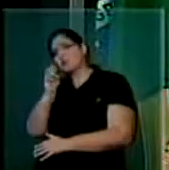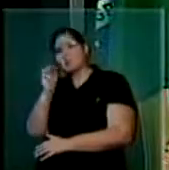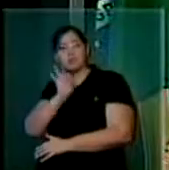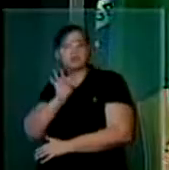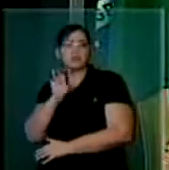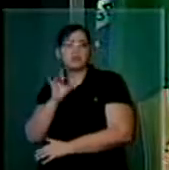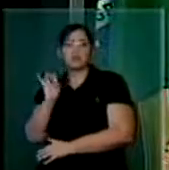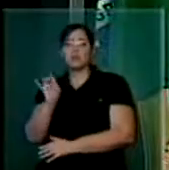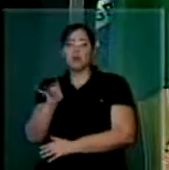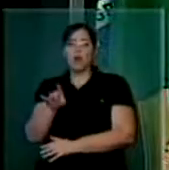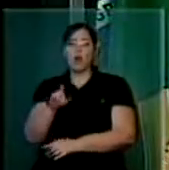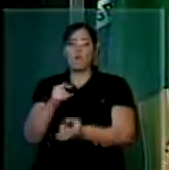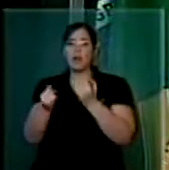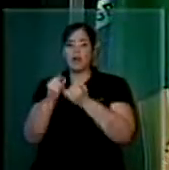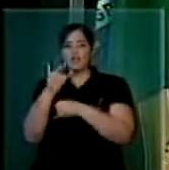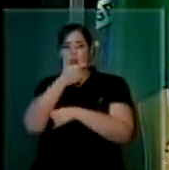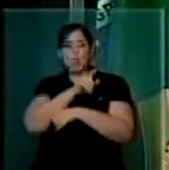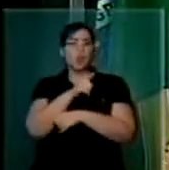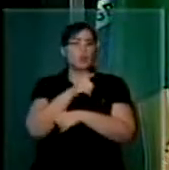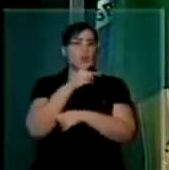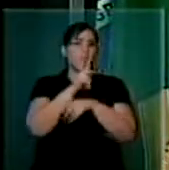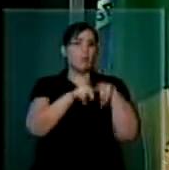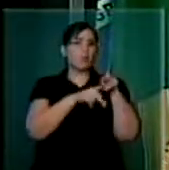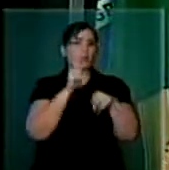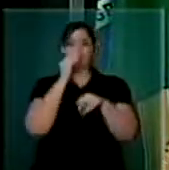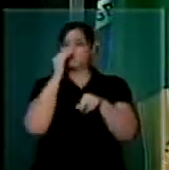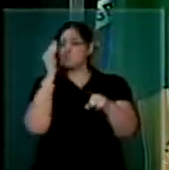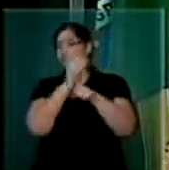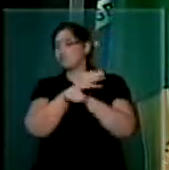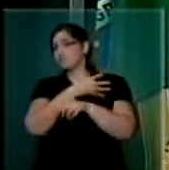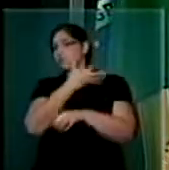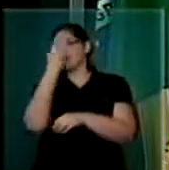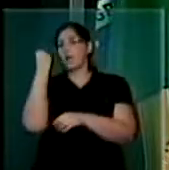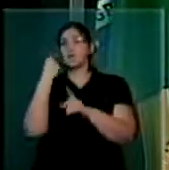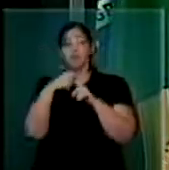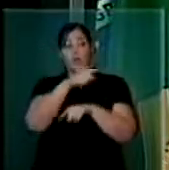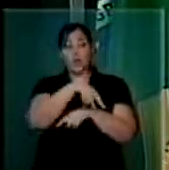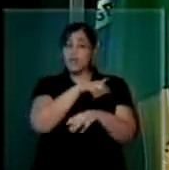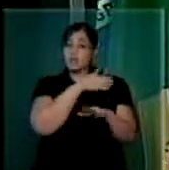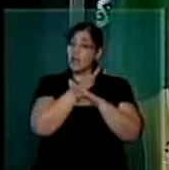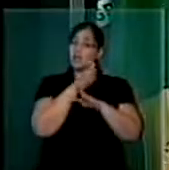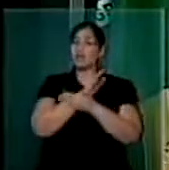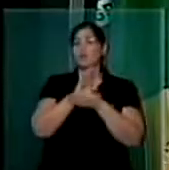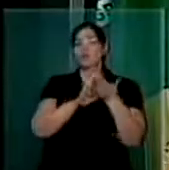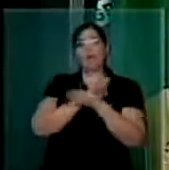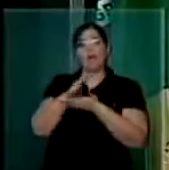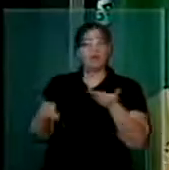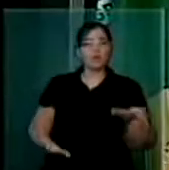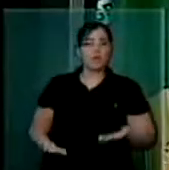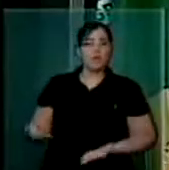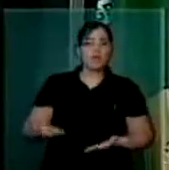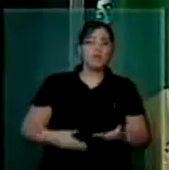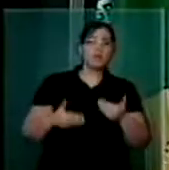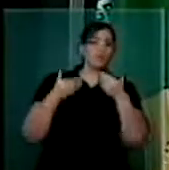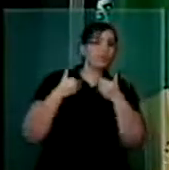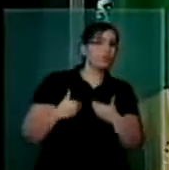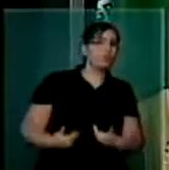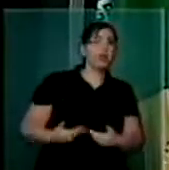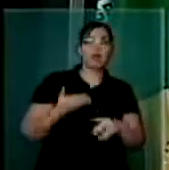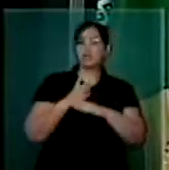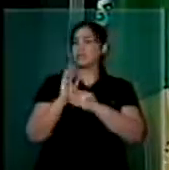E esqueciam o restante da população que não tinha acesso aos serviços, não tinha acesso à dignidade,